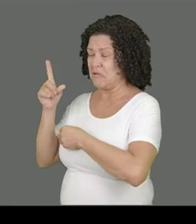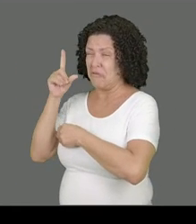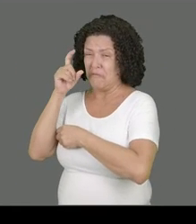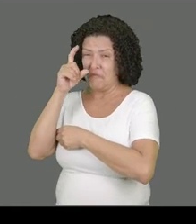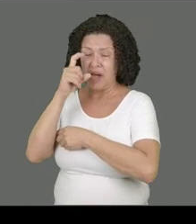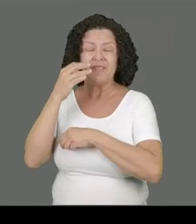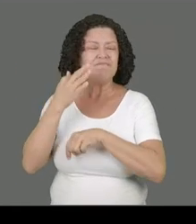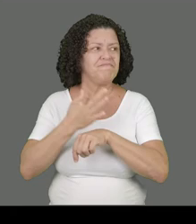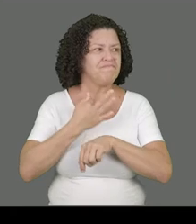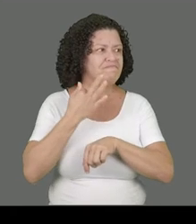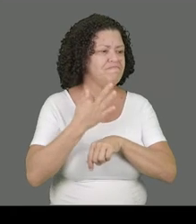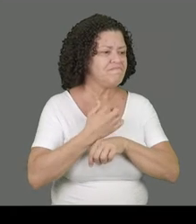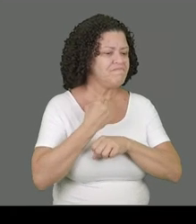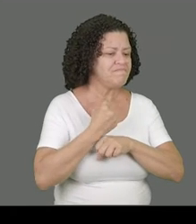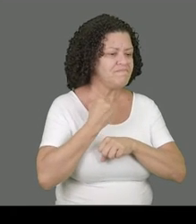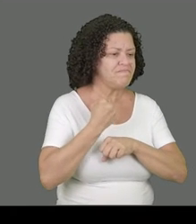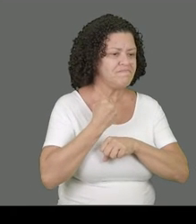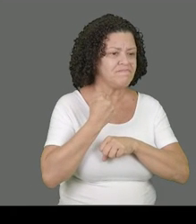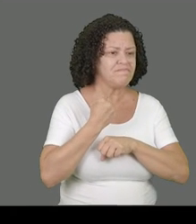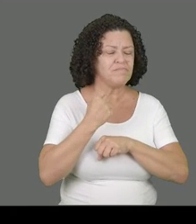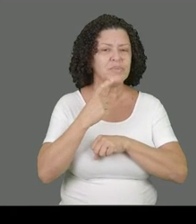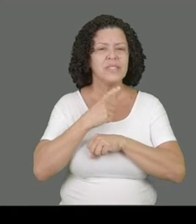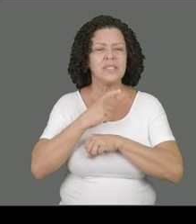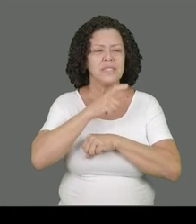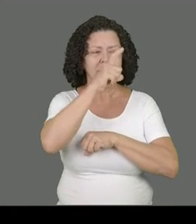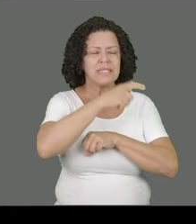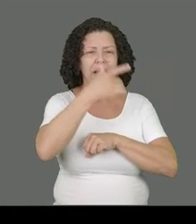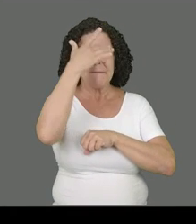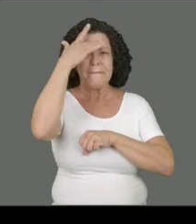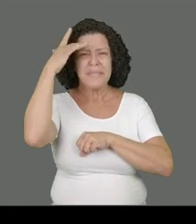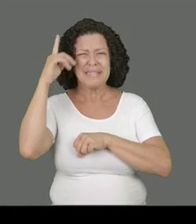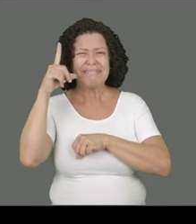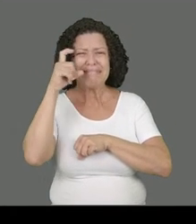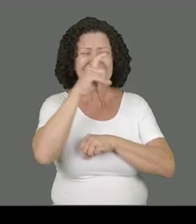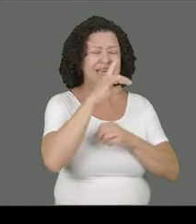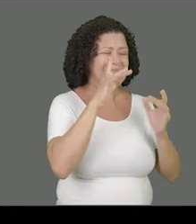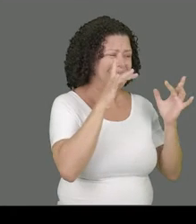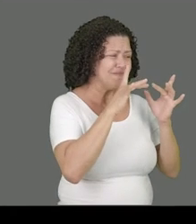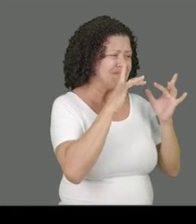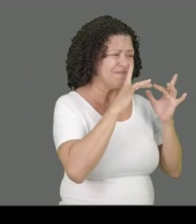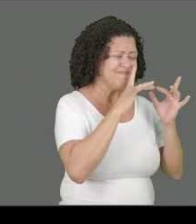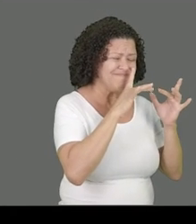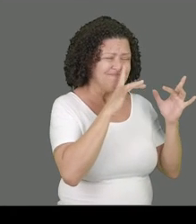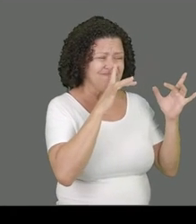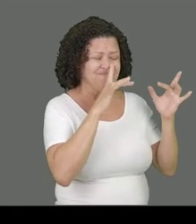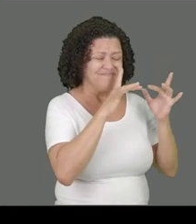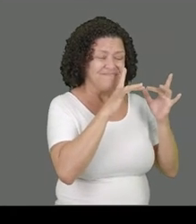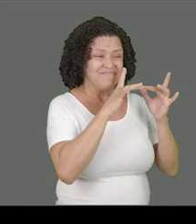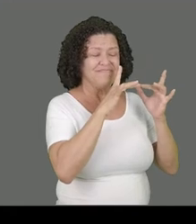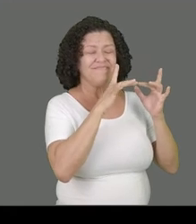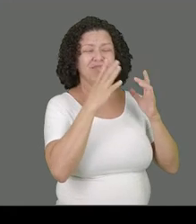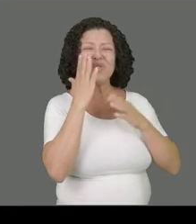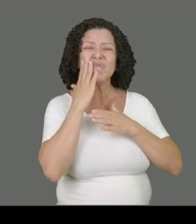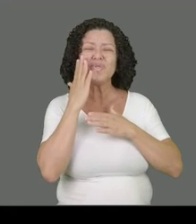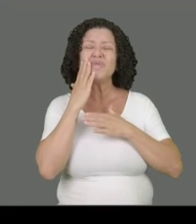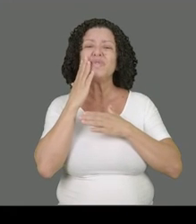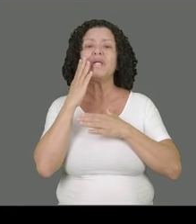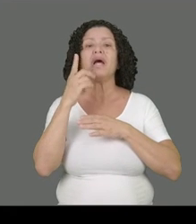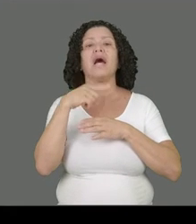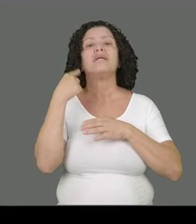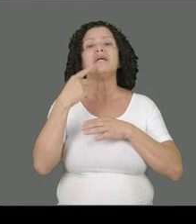parente difícil, com aquela pessoa que a gente tem tanta dificuldade de lidar com